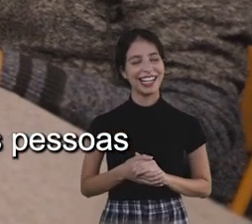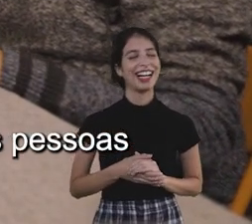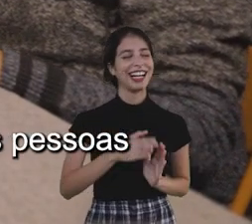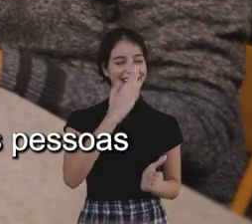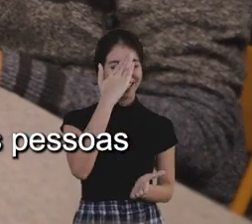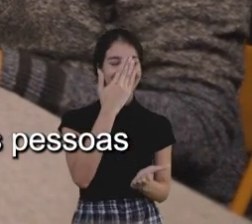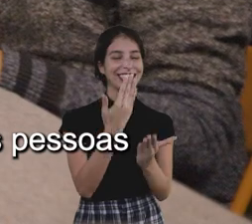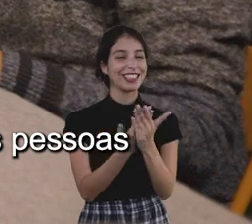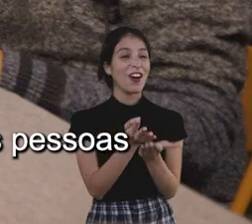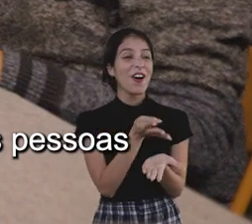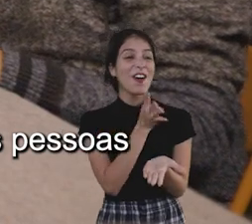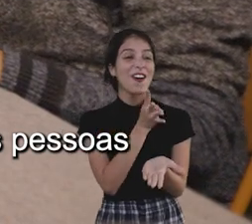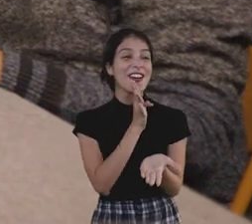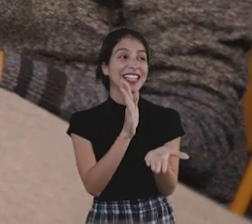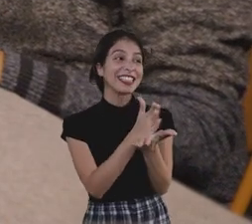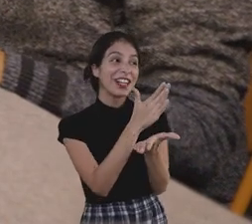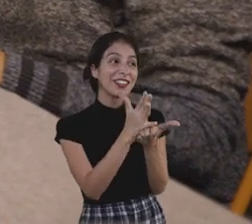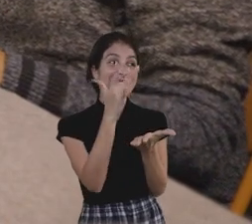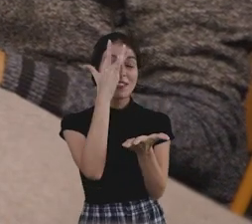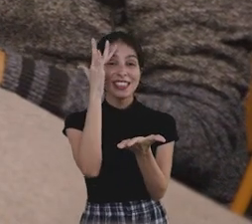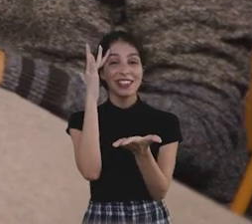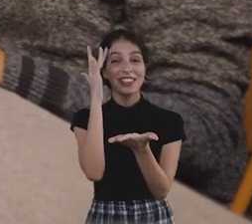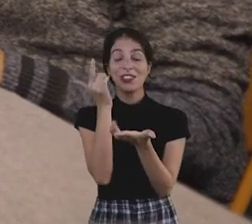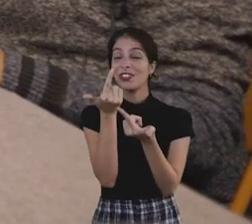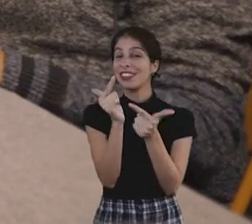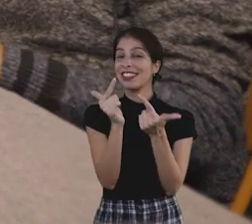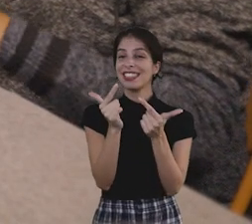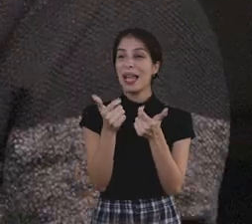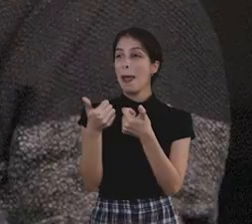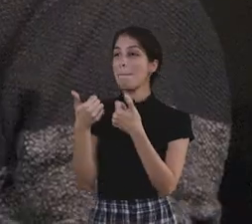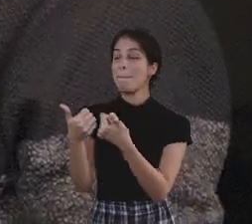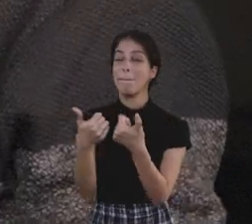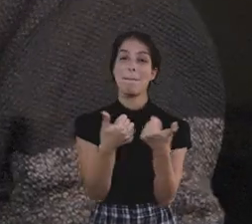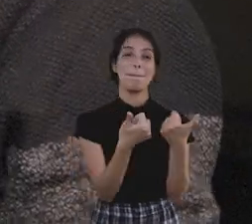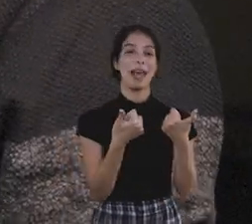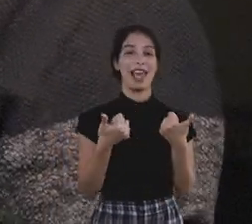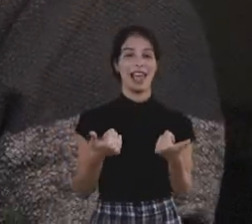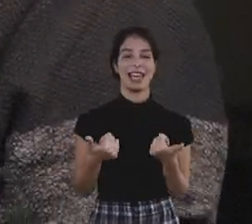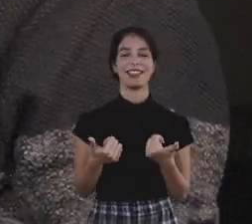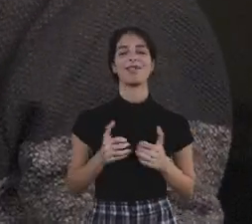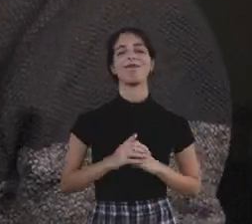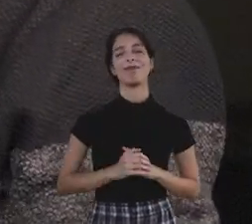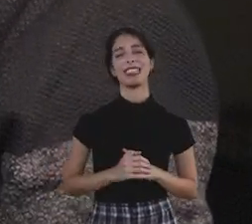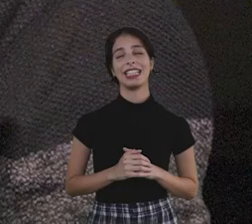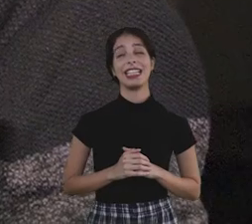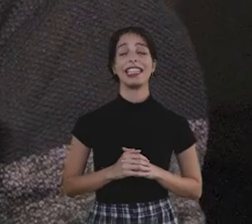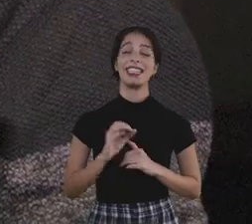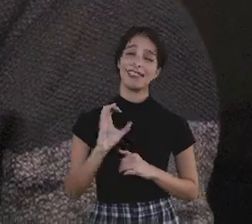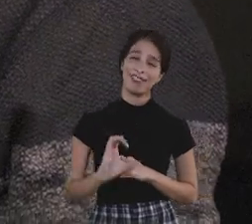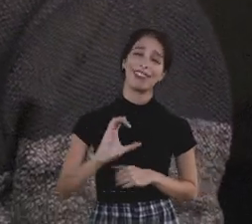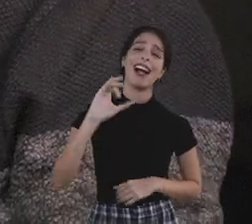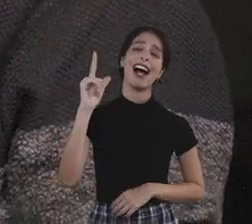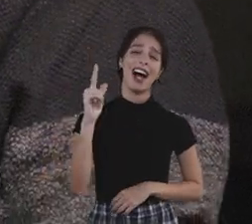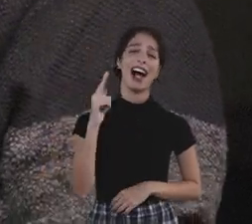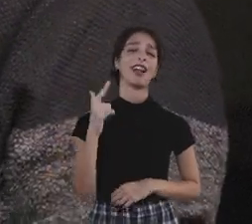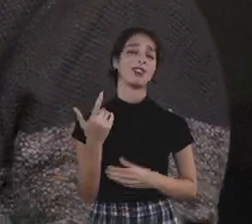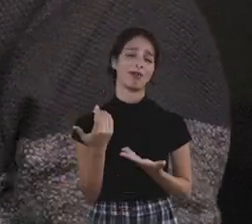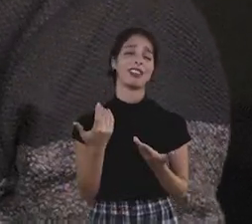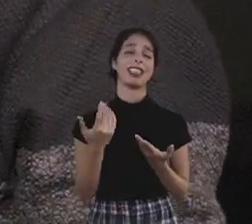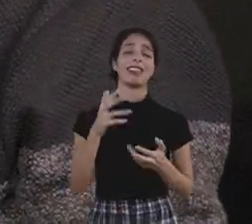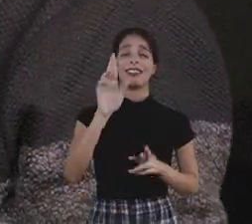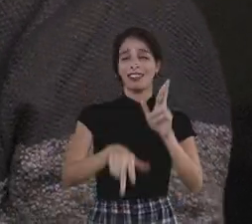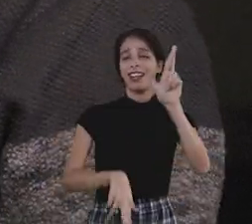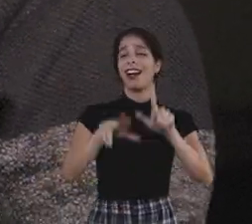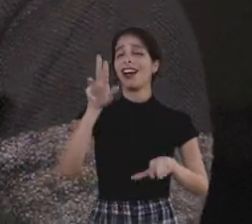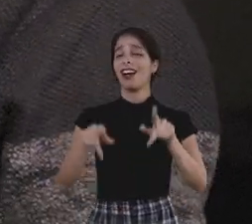pessoas que eu conheço hum fazendo as contas aqui ninguém é claro que a gente tem que interseccionar todos os debates é claro que